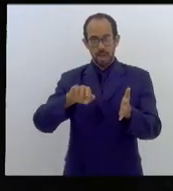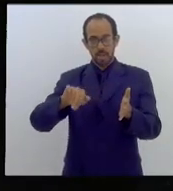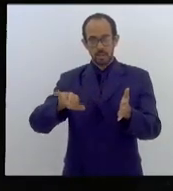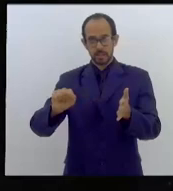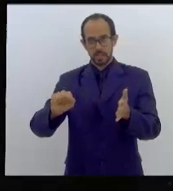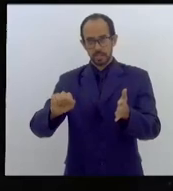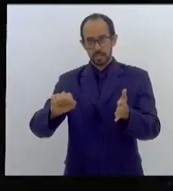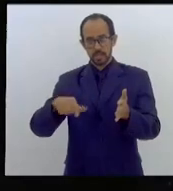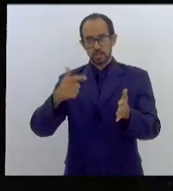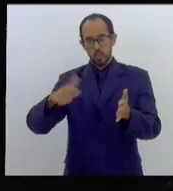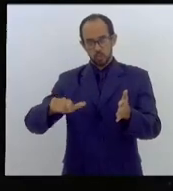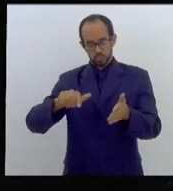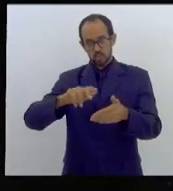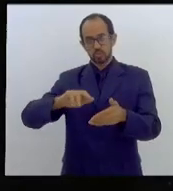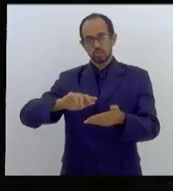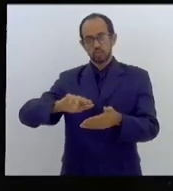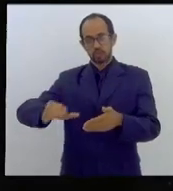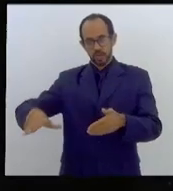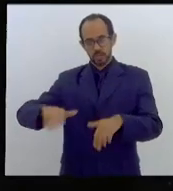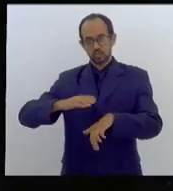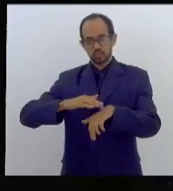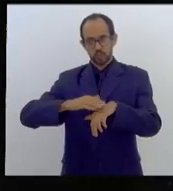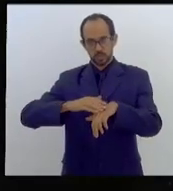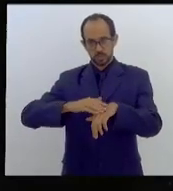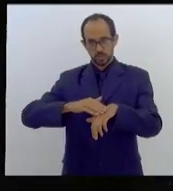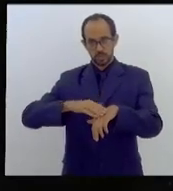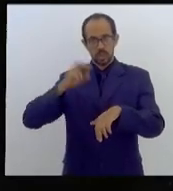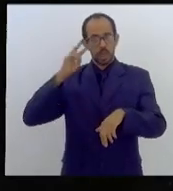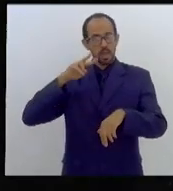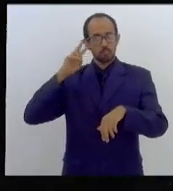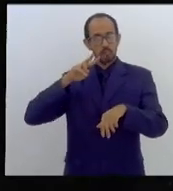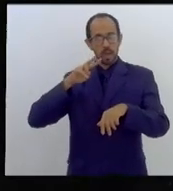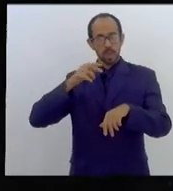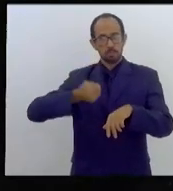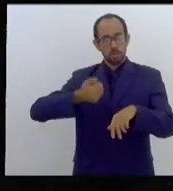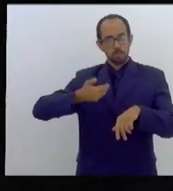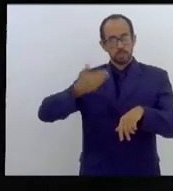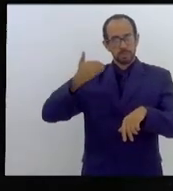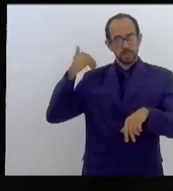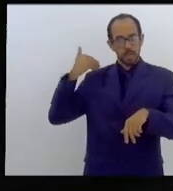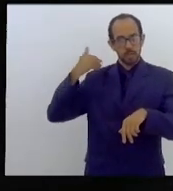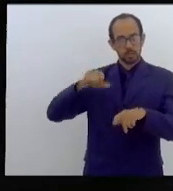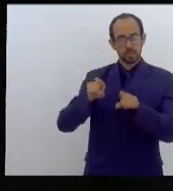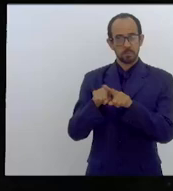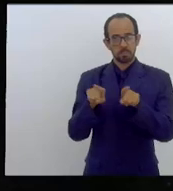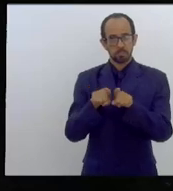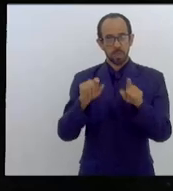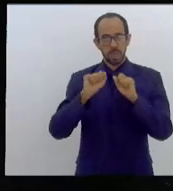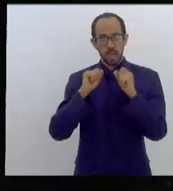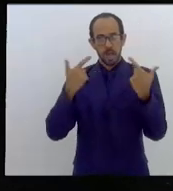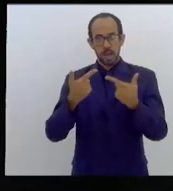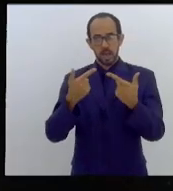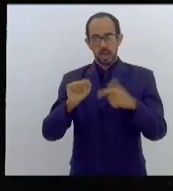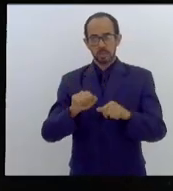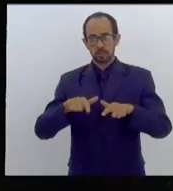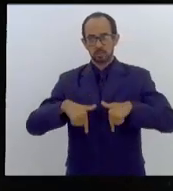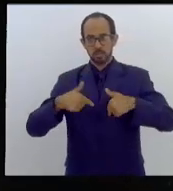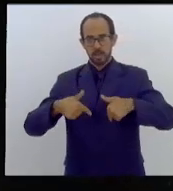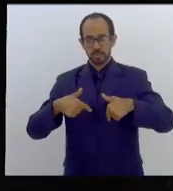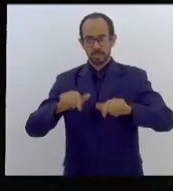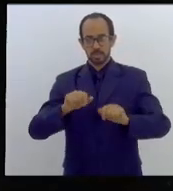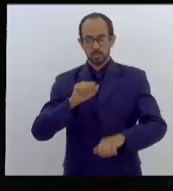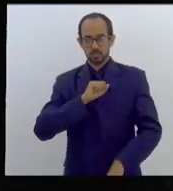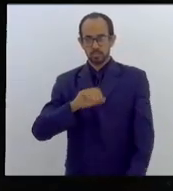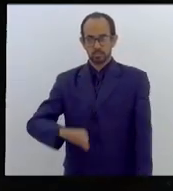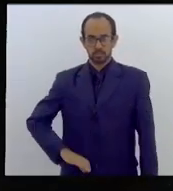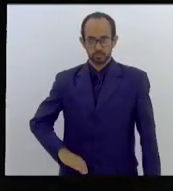Aí vamos lembrar também, né, que muito recentemente essa Casa Legislativa, também por uma iniciativa do presidente André